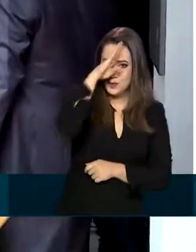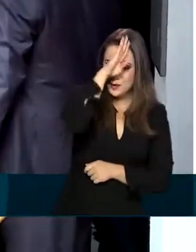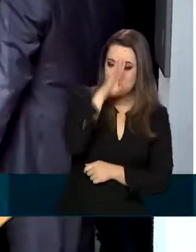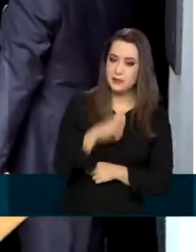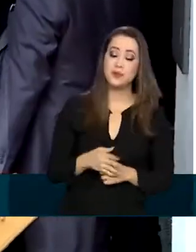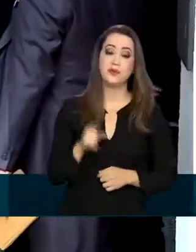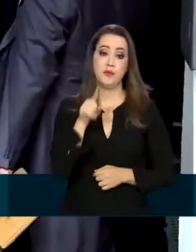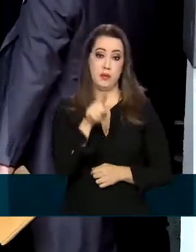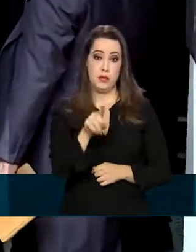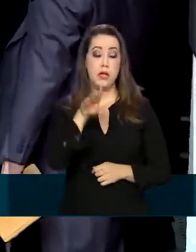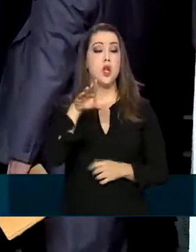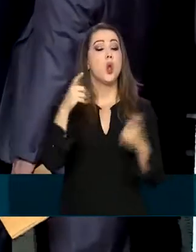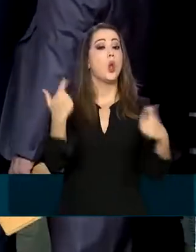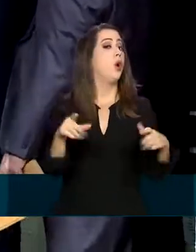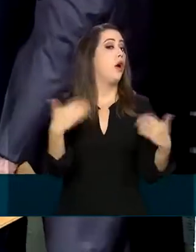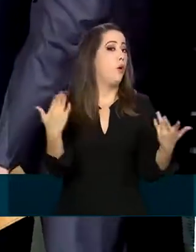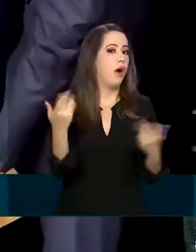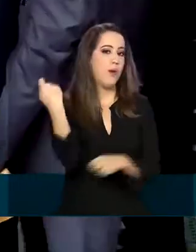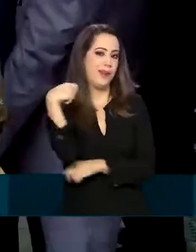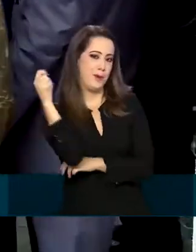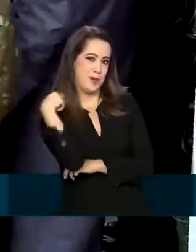em Bagé, Rio Grande do Sul.